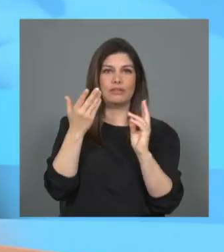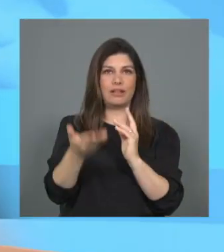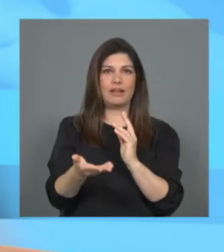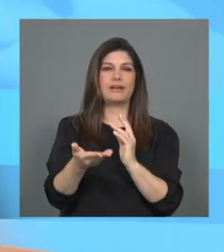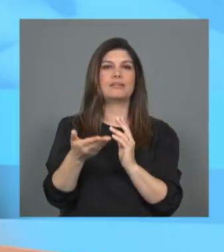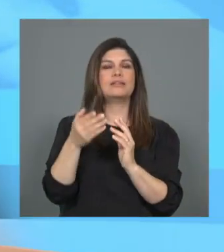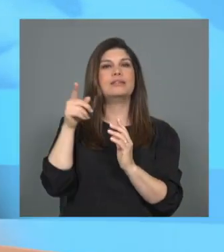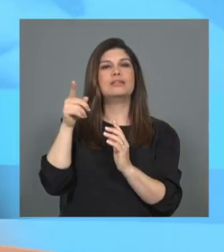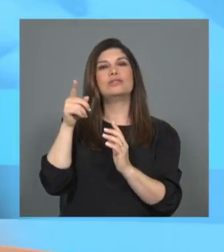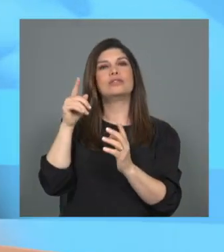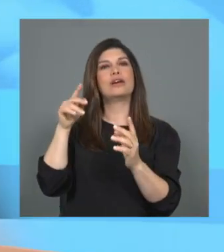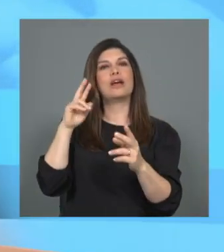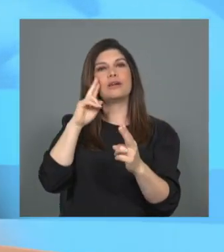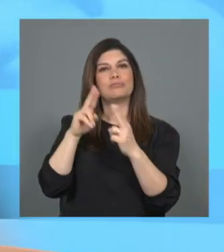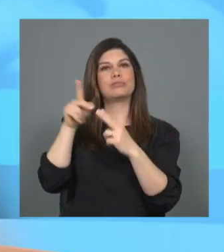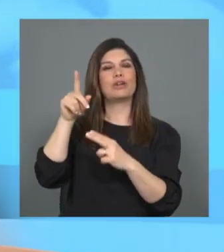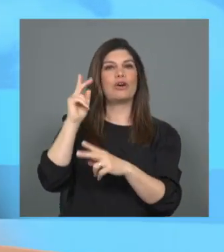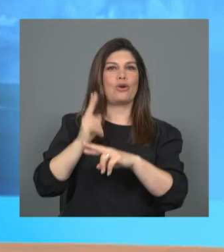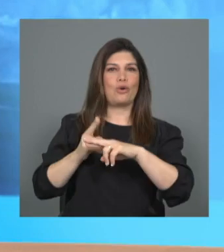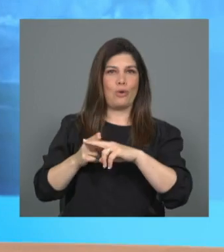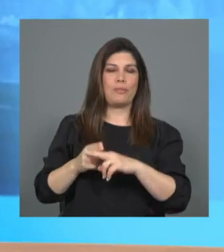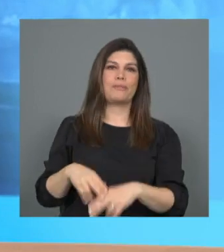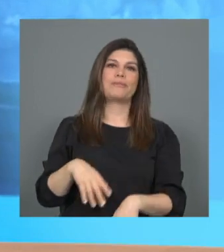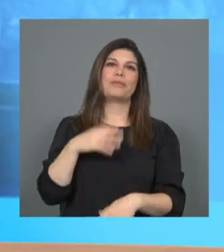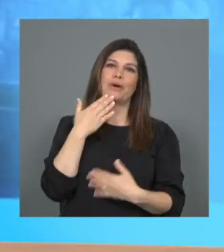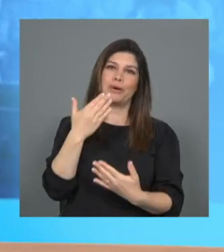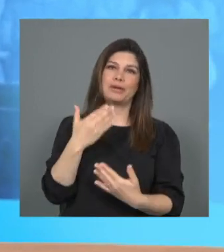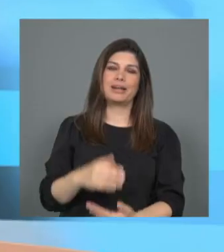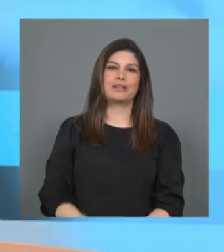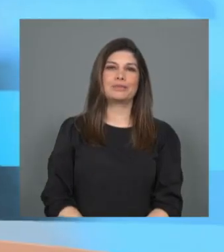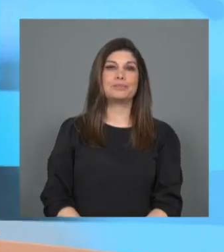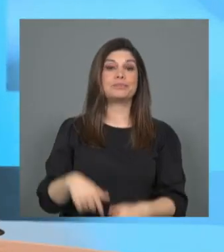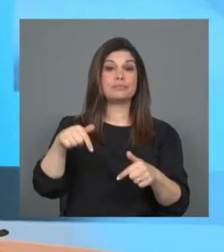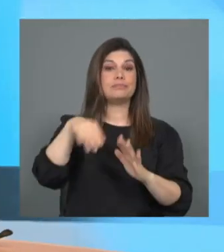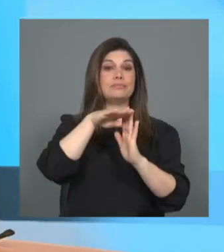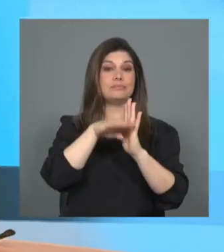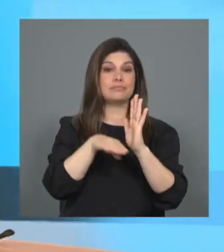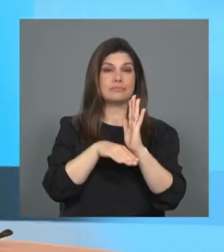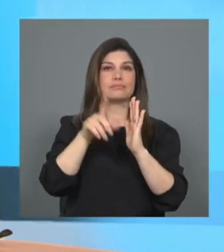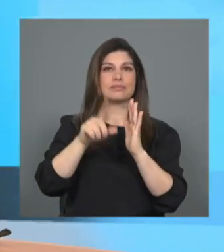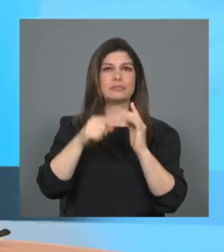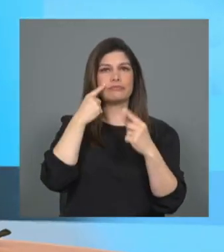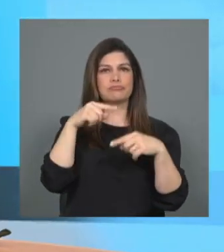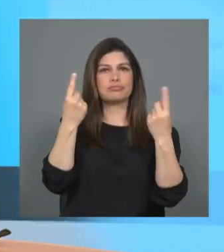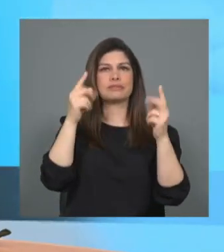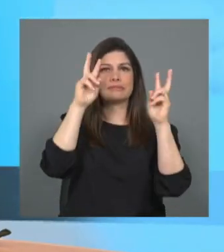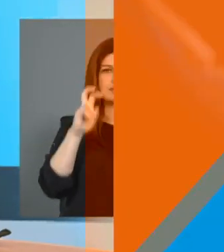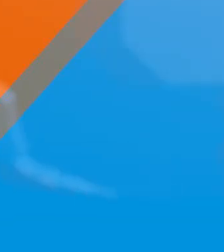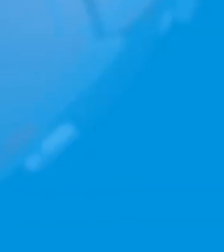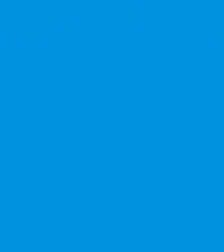Roma neste 10º Encontro Mundial das Famílias. Muito obrigado. Ricardo Perna. Neste programa partilhamos ainda outros temas da